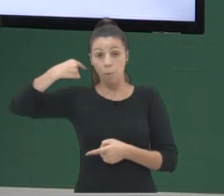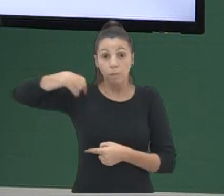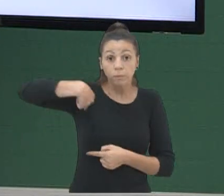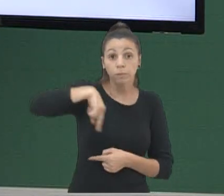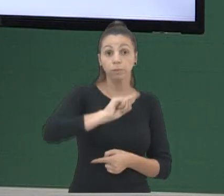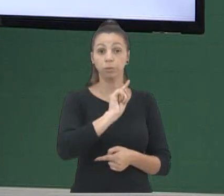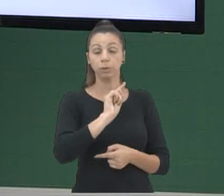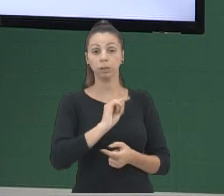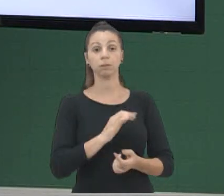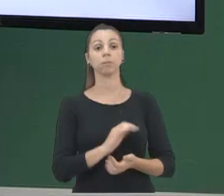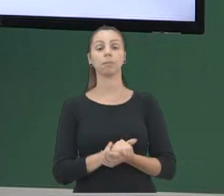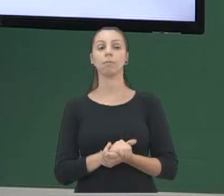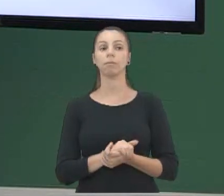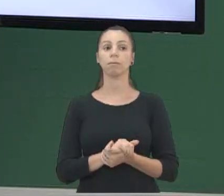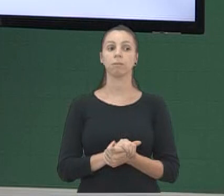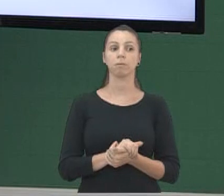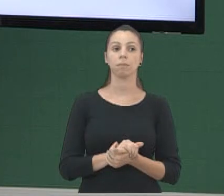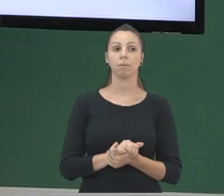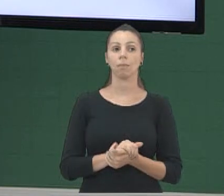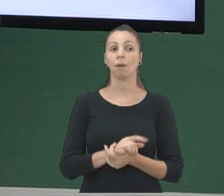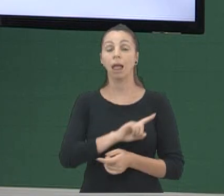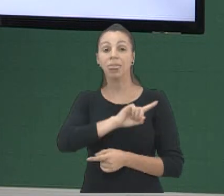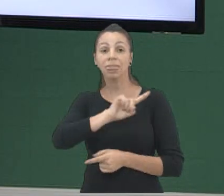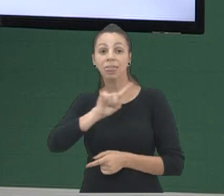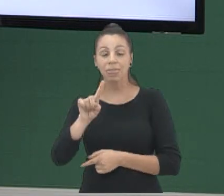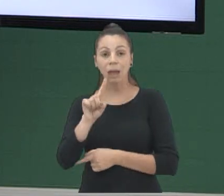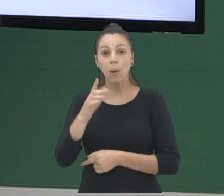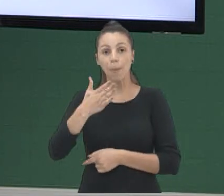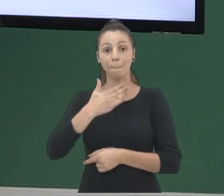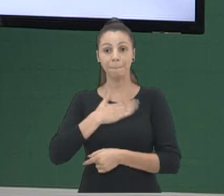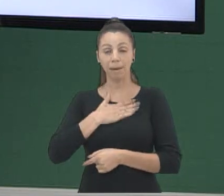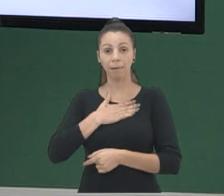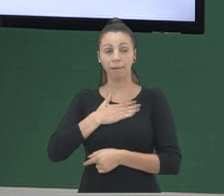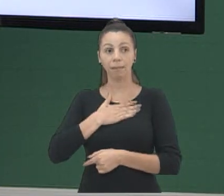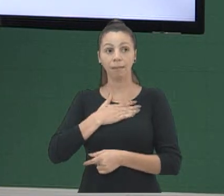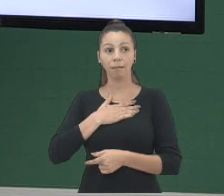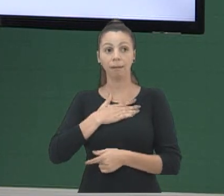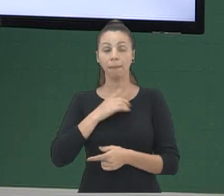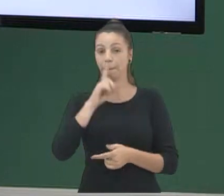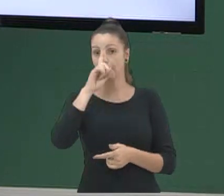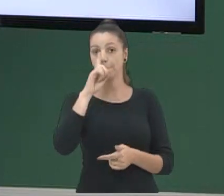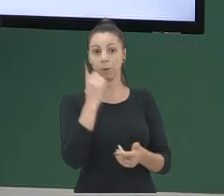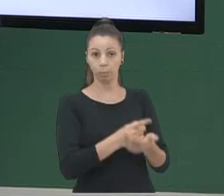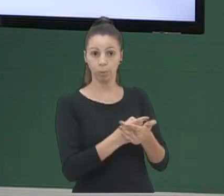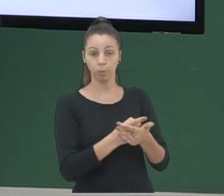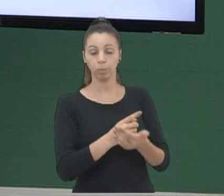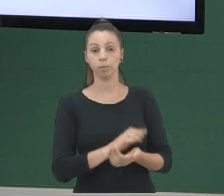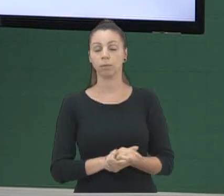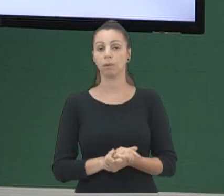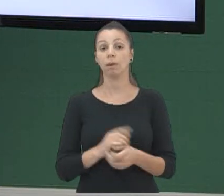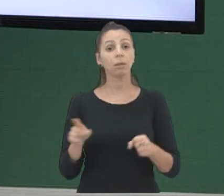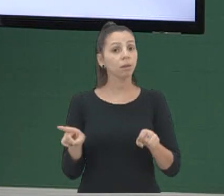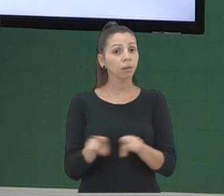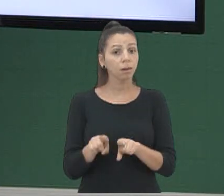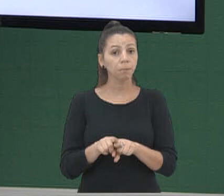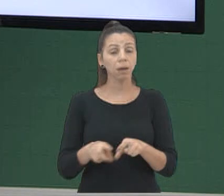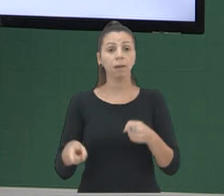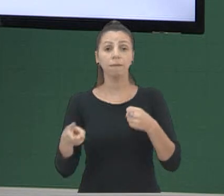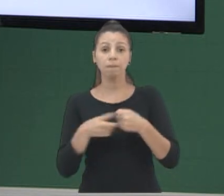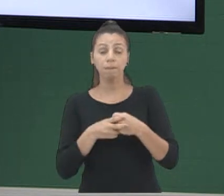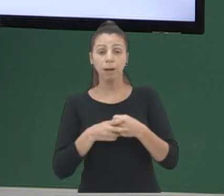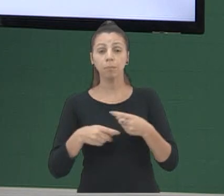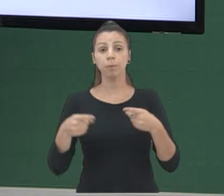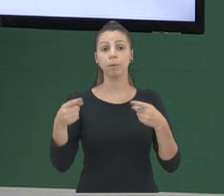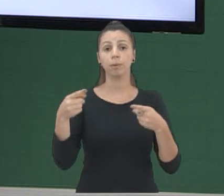certo? Não me mandou, né? Aqui você tem a ideia de um pronome também em primeira pessoa.